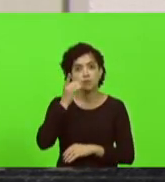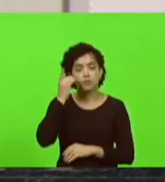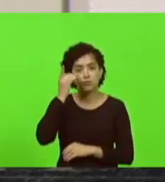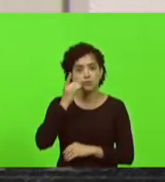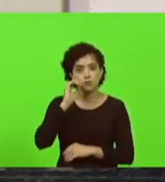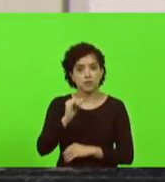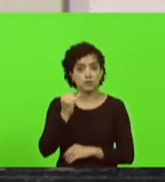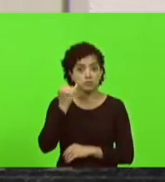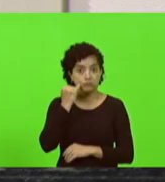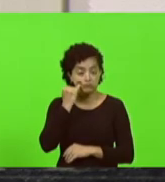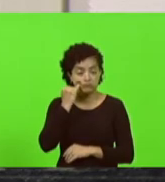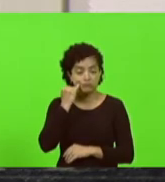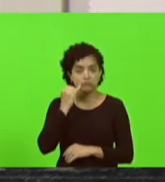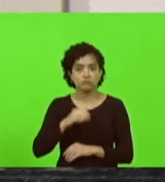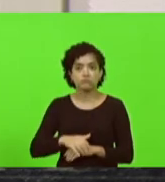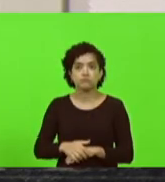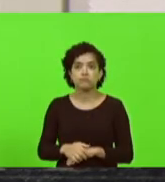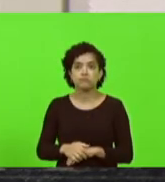Gessé Lopes,